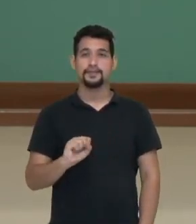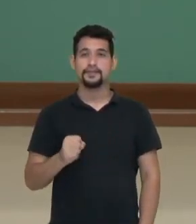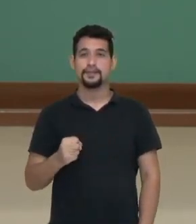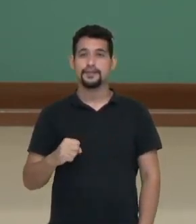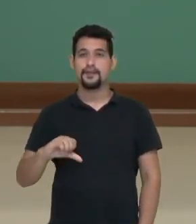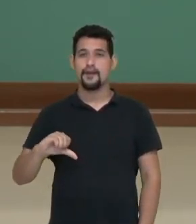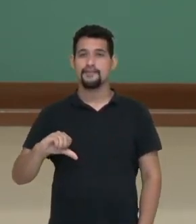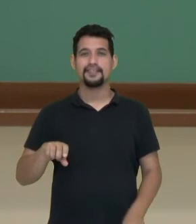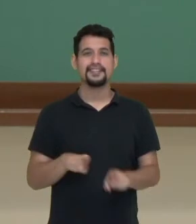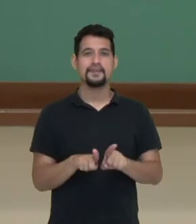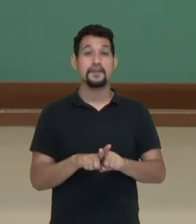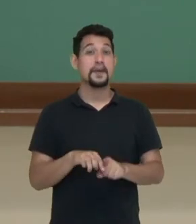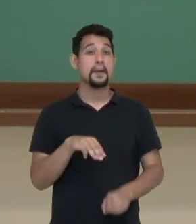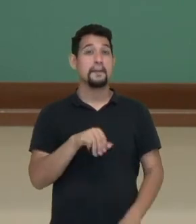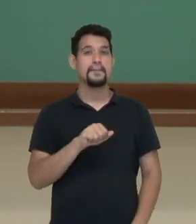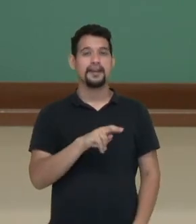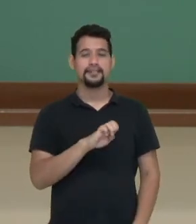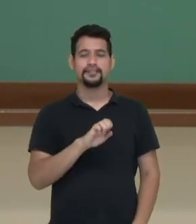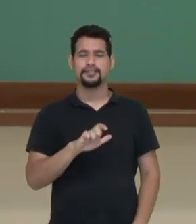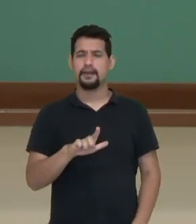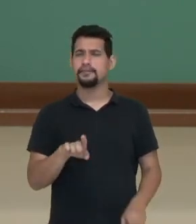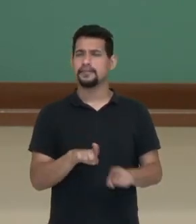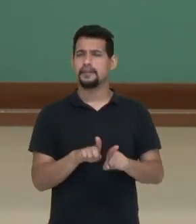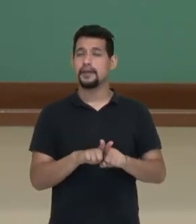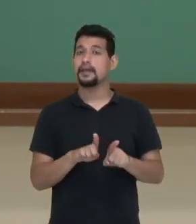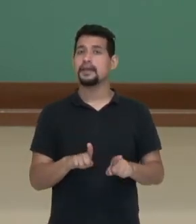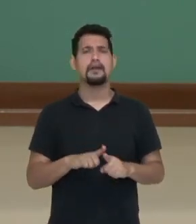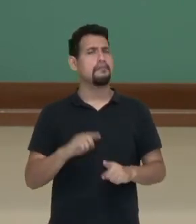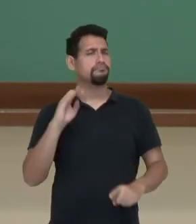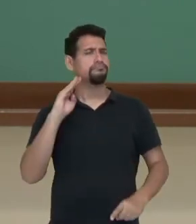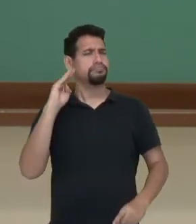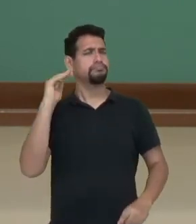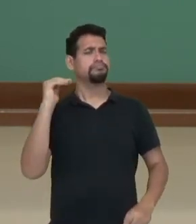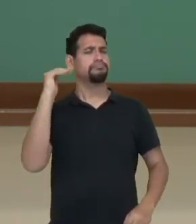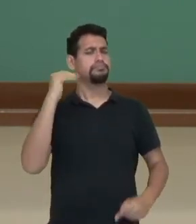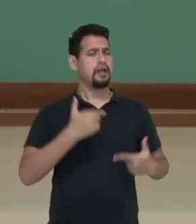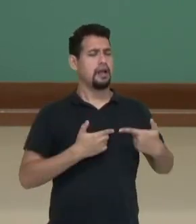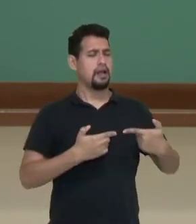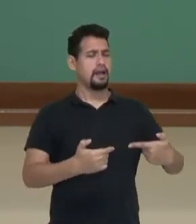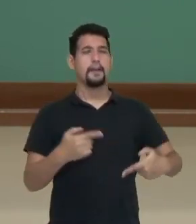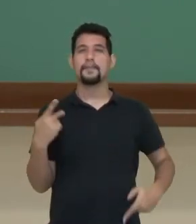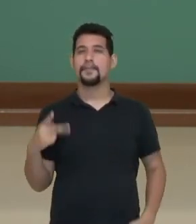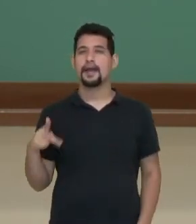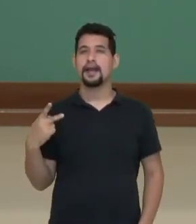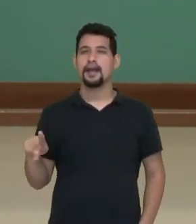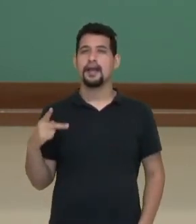1889 pelo Marechal Deodoro da Fonseca, um veterano da Guerra do Paraguai.